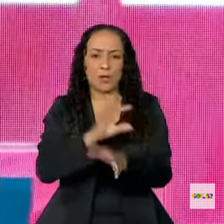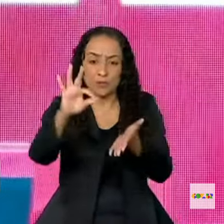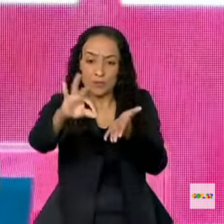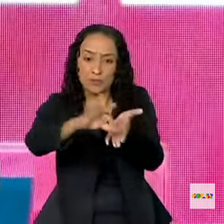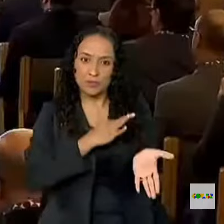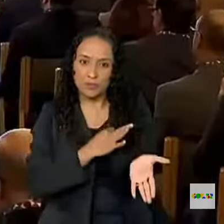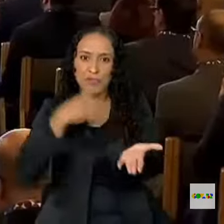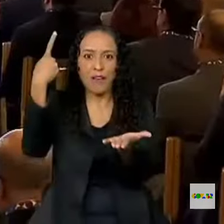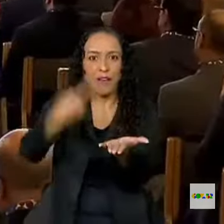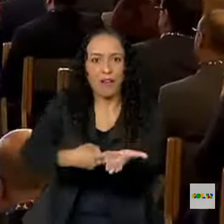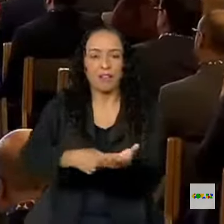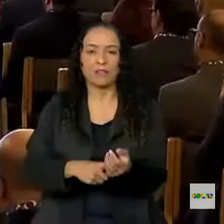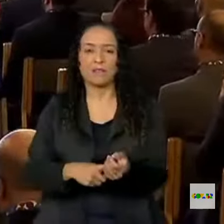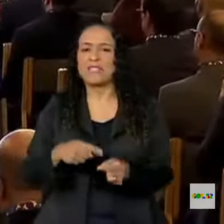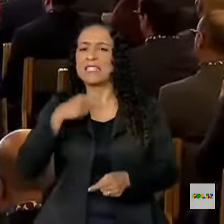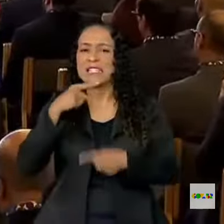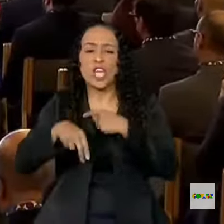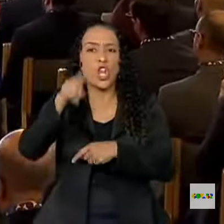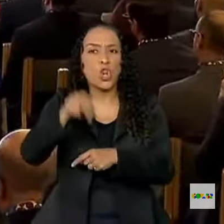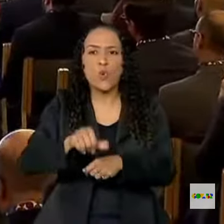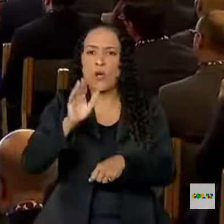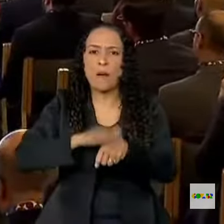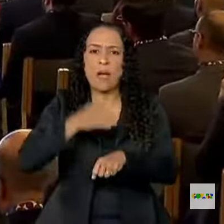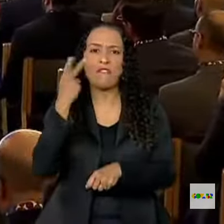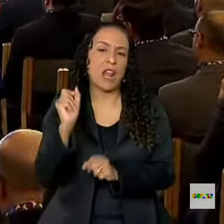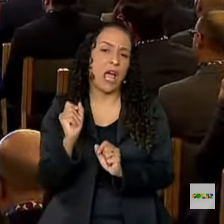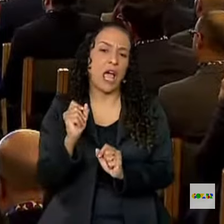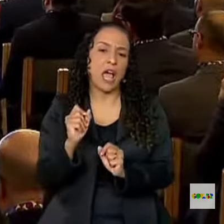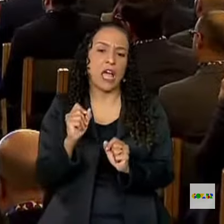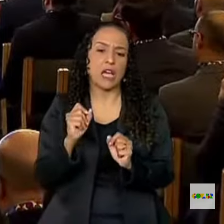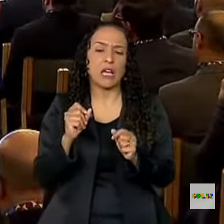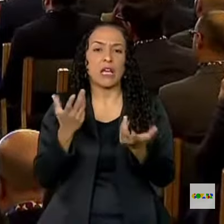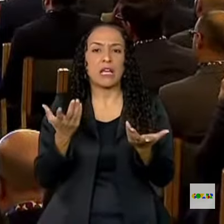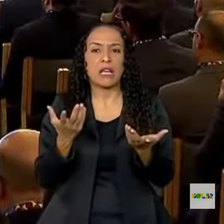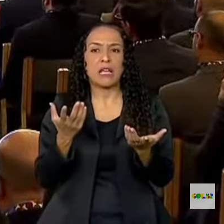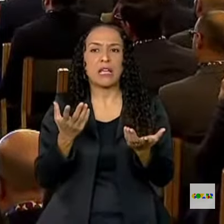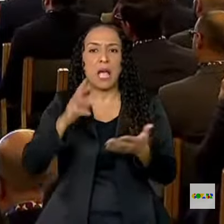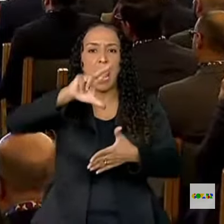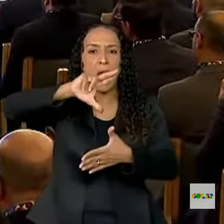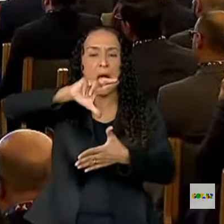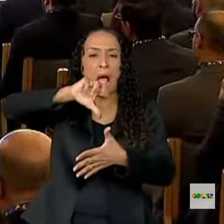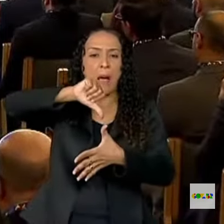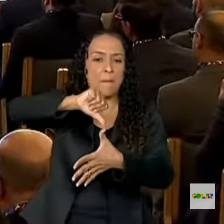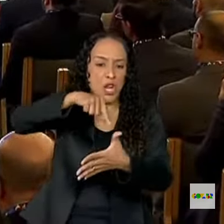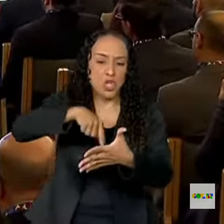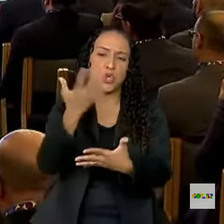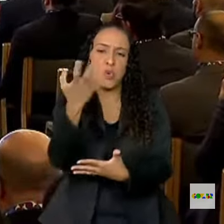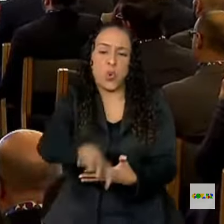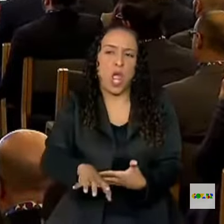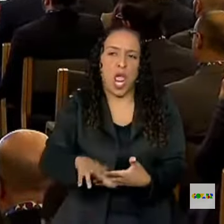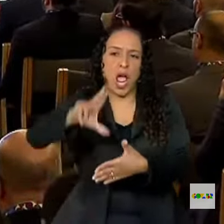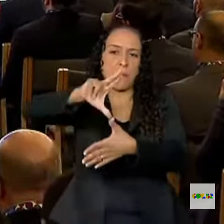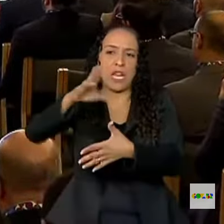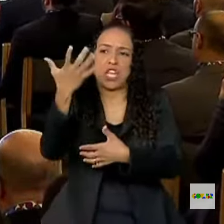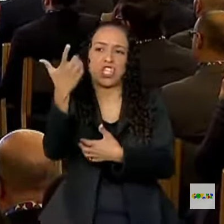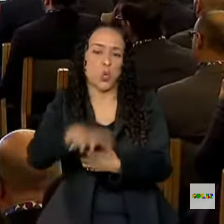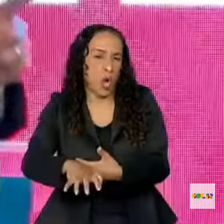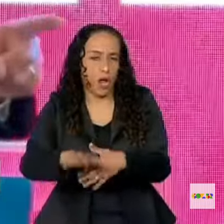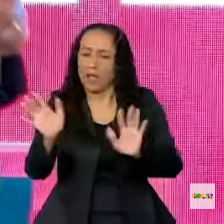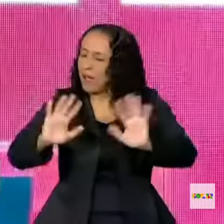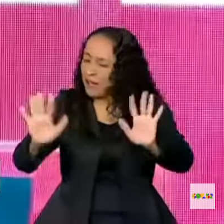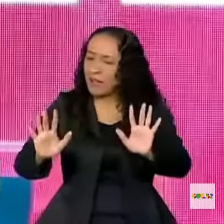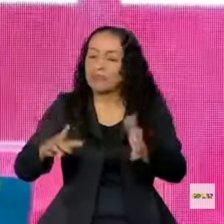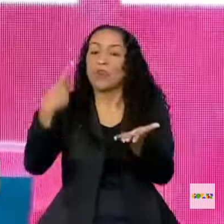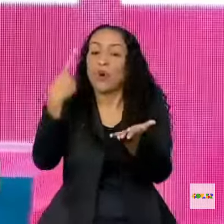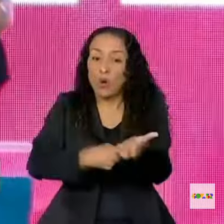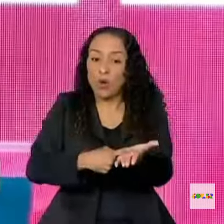acordo para ninguém nunca mais falar que é o o que é América do Sul que não quer que a América Latina que não quer e esse